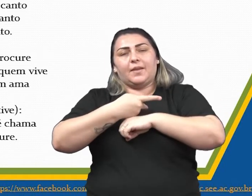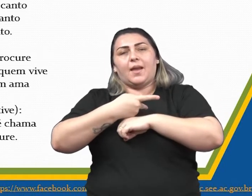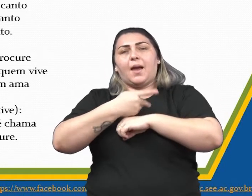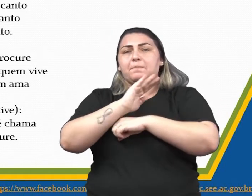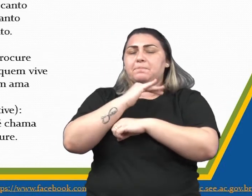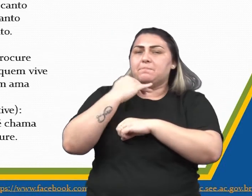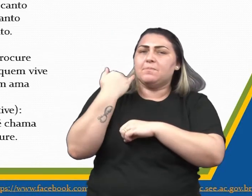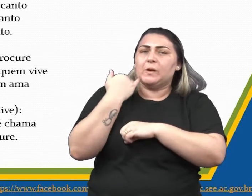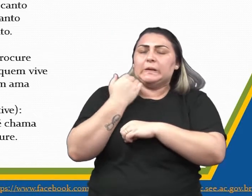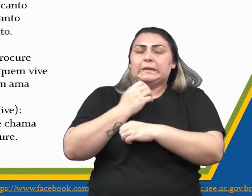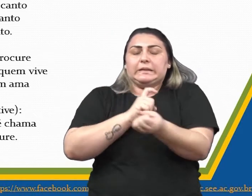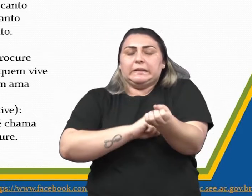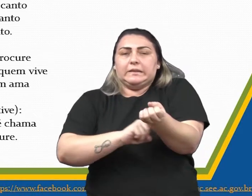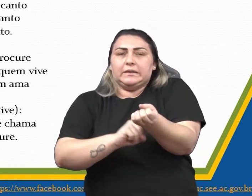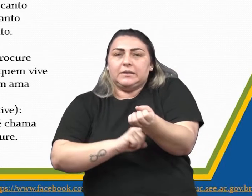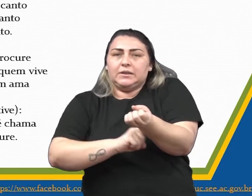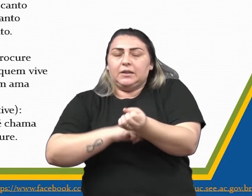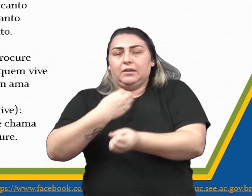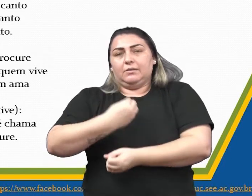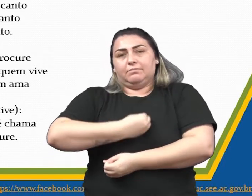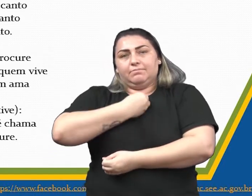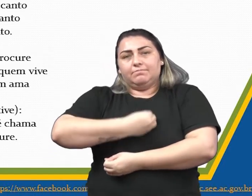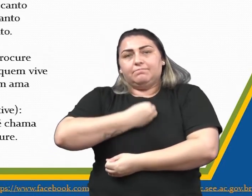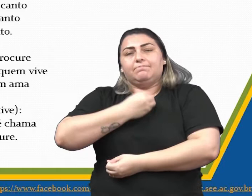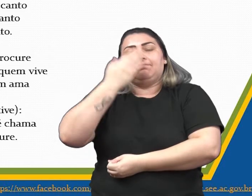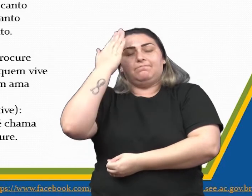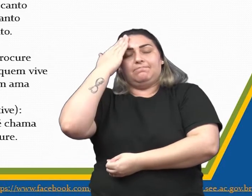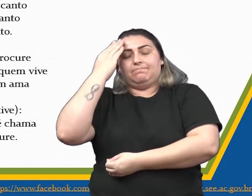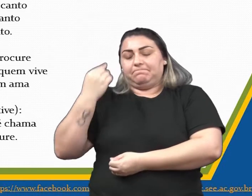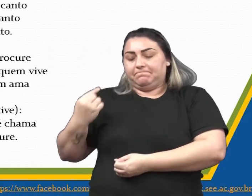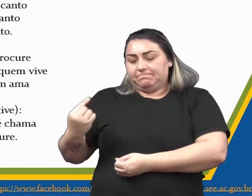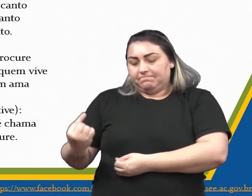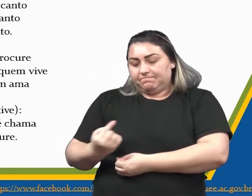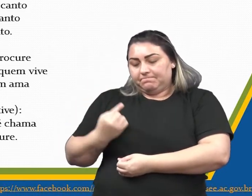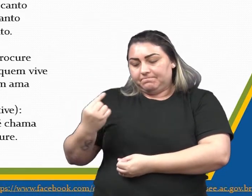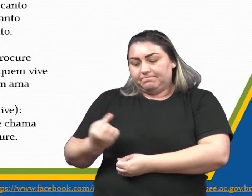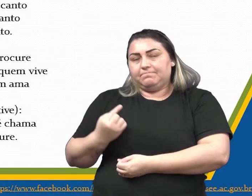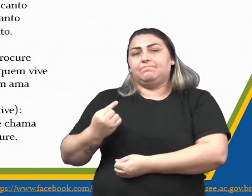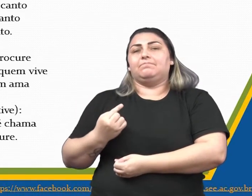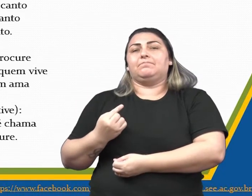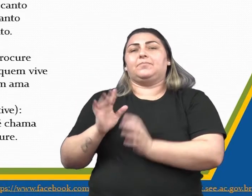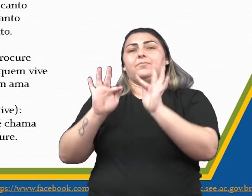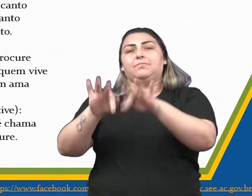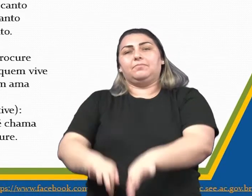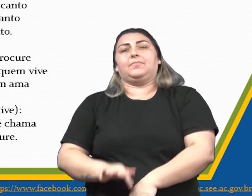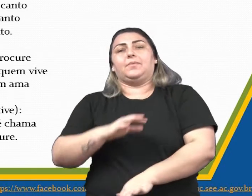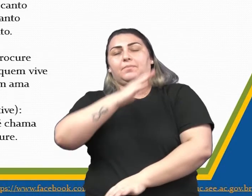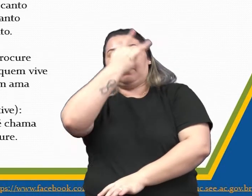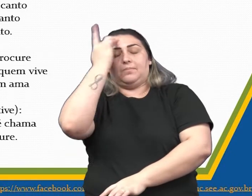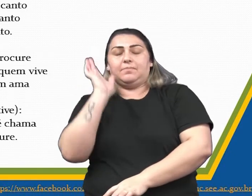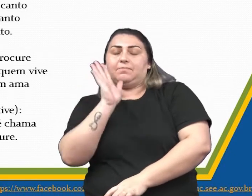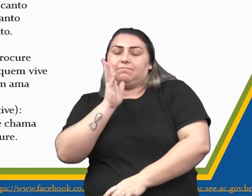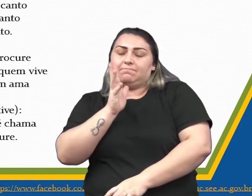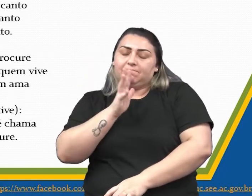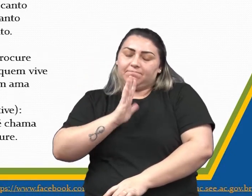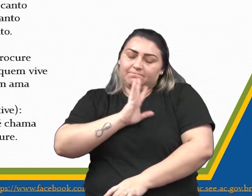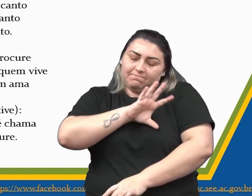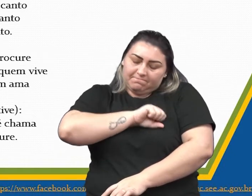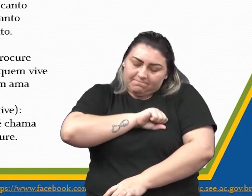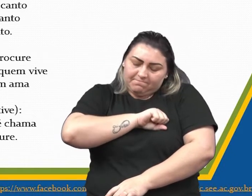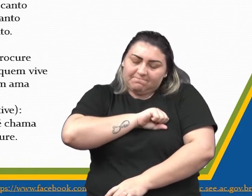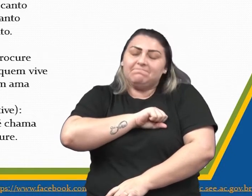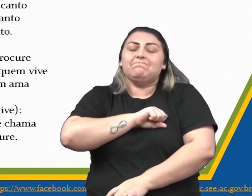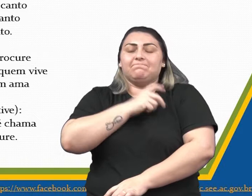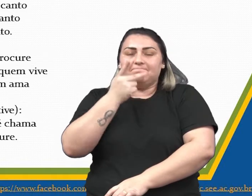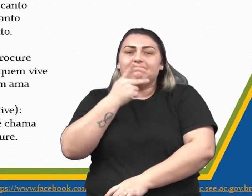morte, angústia de quem se vive, quem sabe a solidão, fim de quem ama, eu possa me dizer do amor que tive,